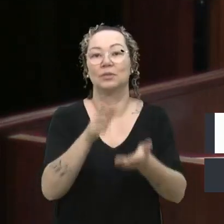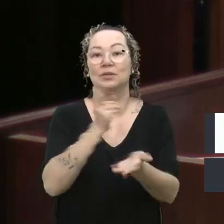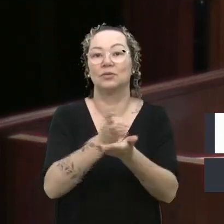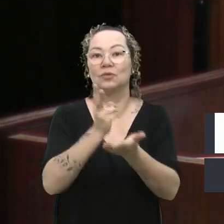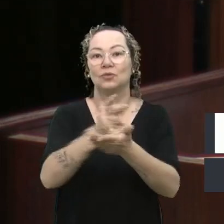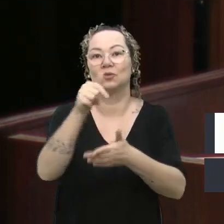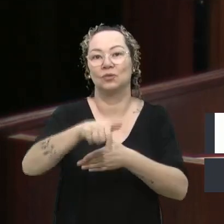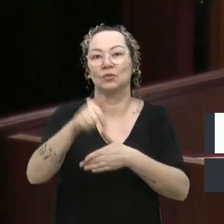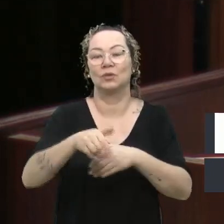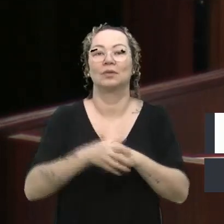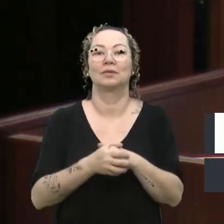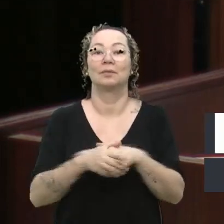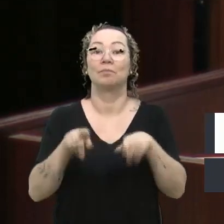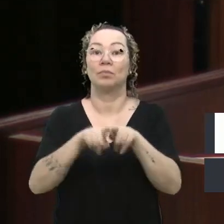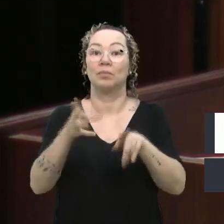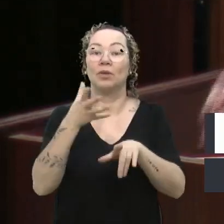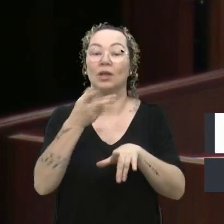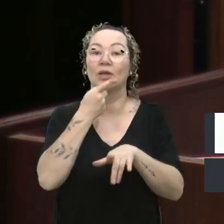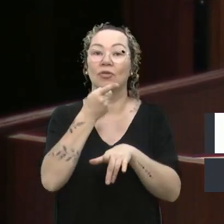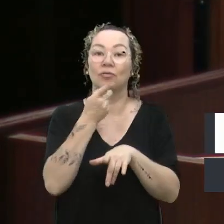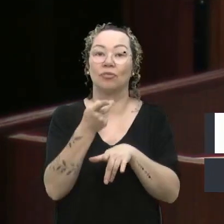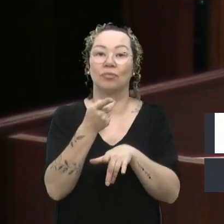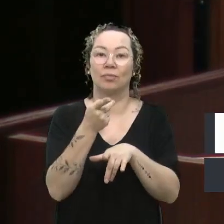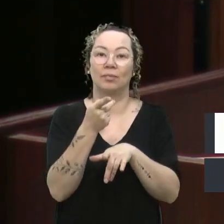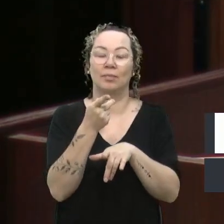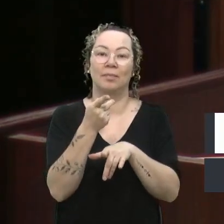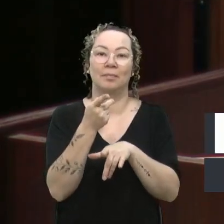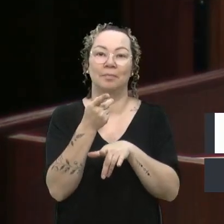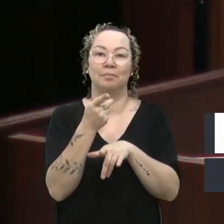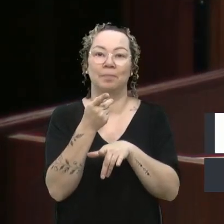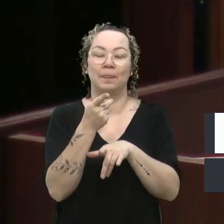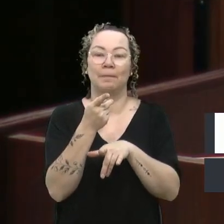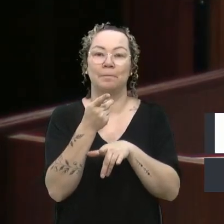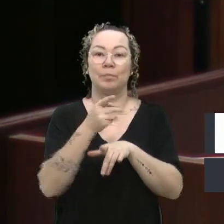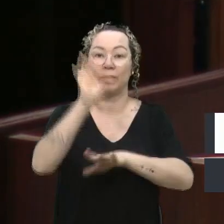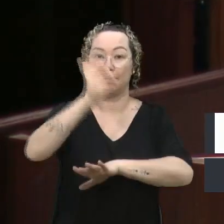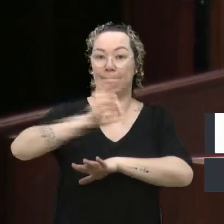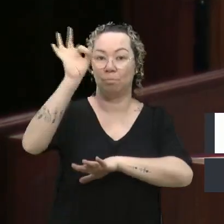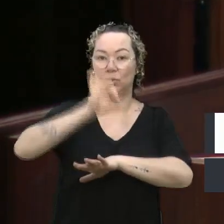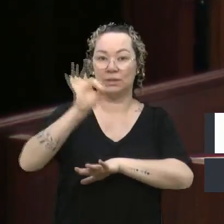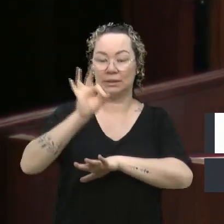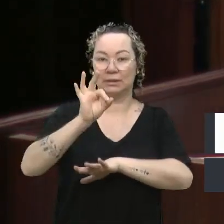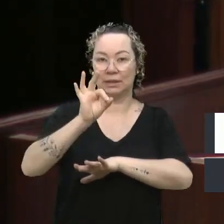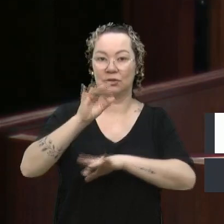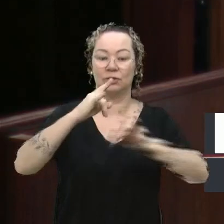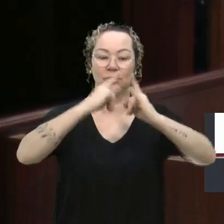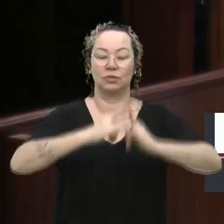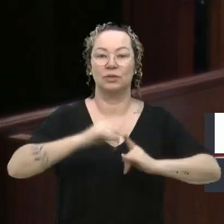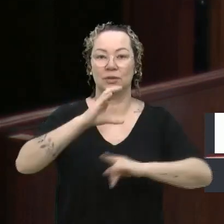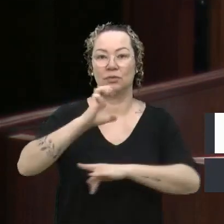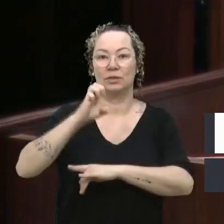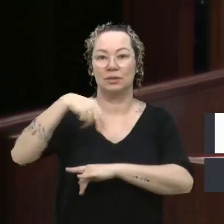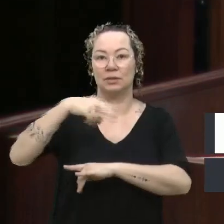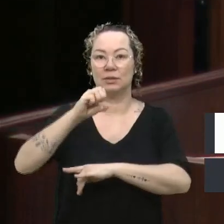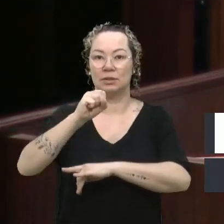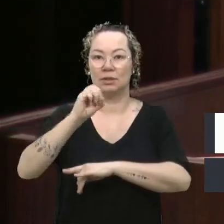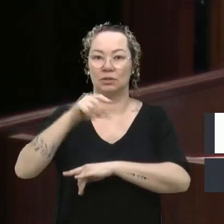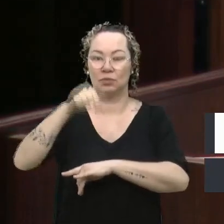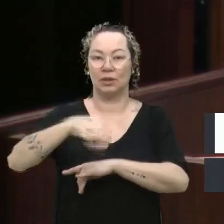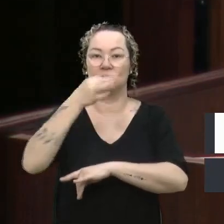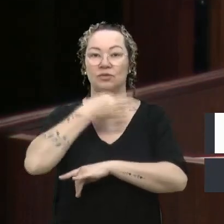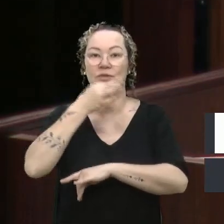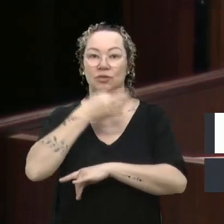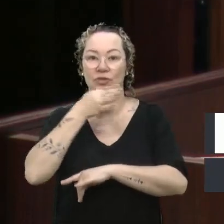palavra, presidente. E eu quero deixar claro que dados do censo 2010, aqui do município de Caxias do